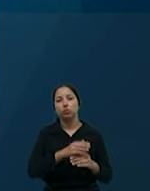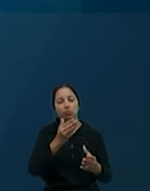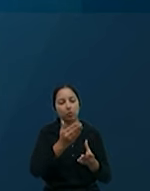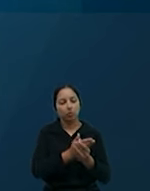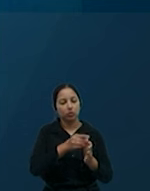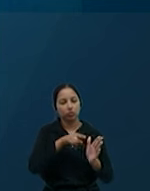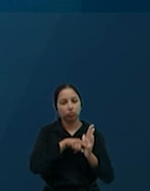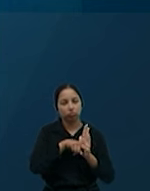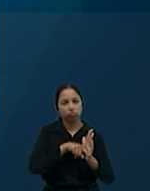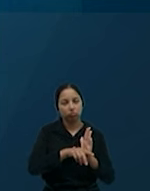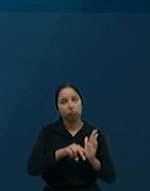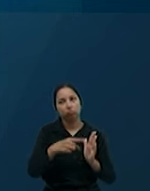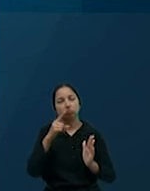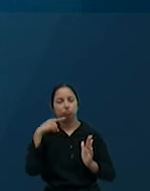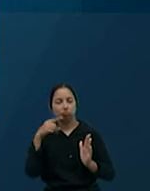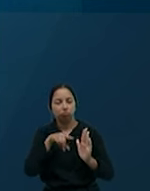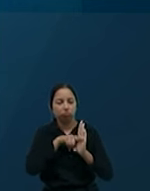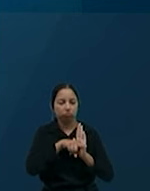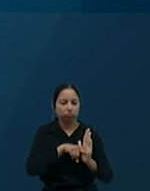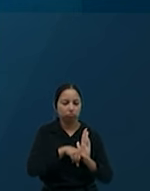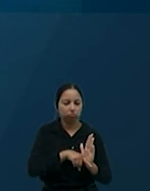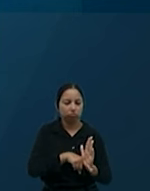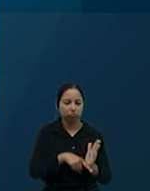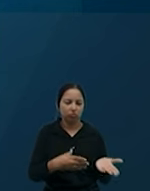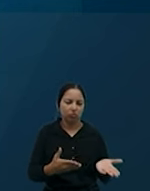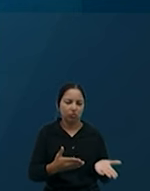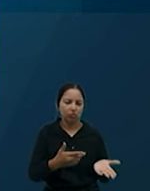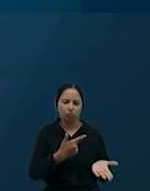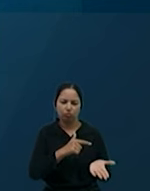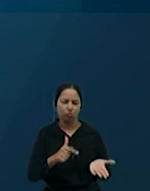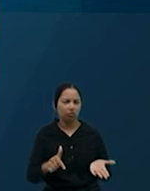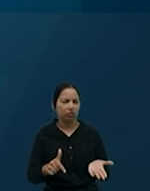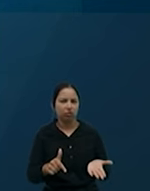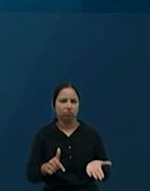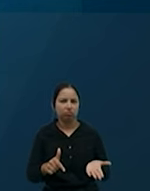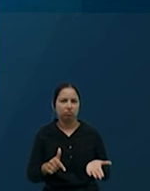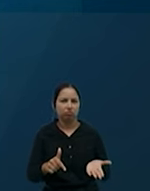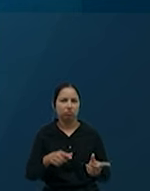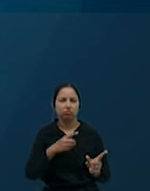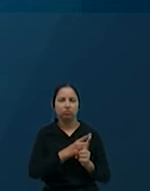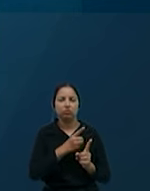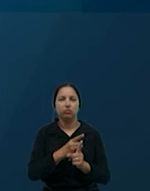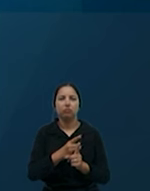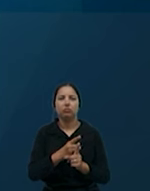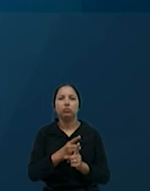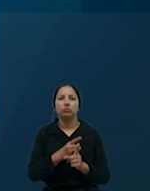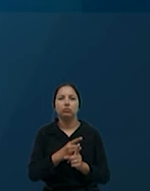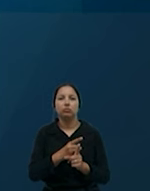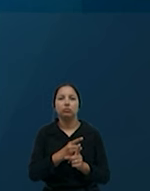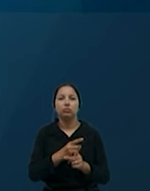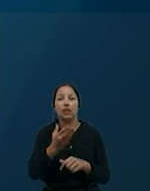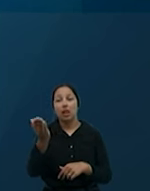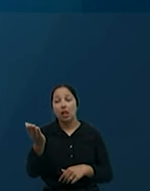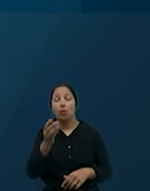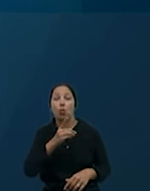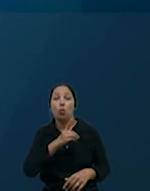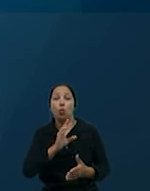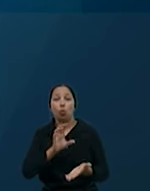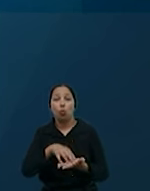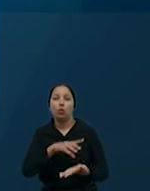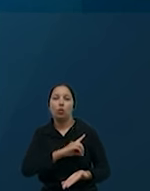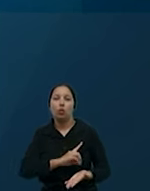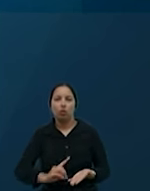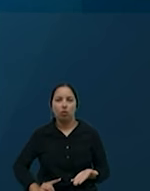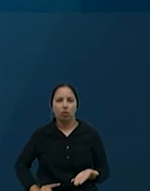não a prescrição intercorrente. Não há motivos para que o ente público, ministro Cucchina, se recuse a reconhecer a prescrição intercorrente quando